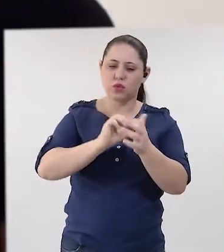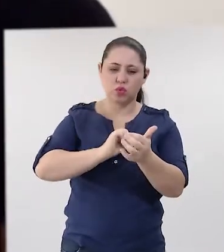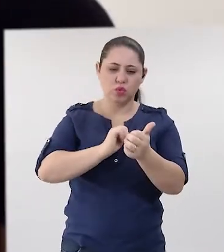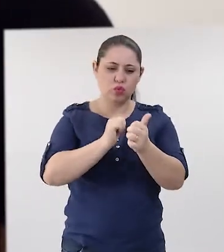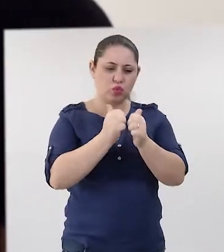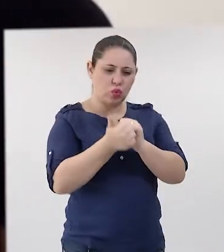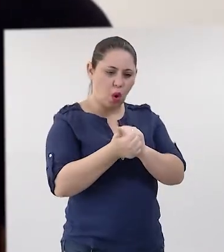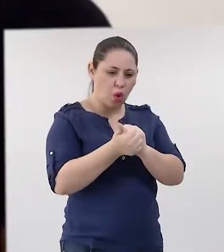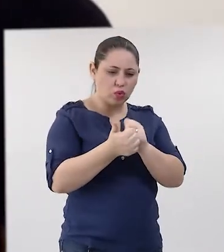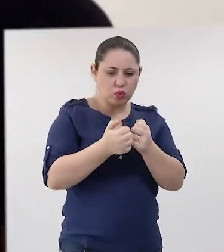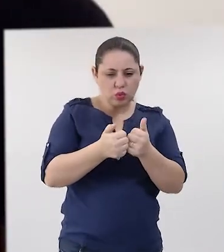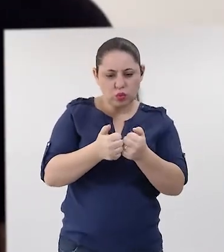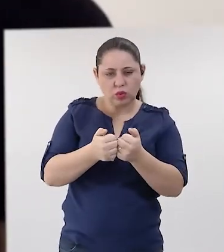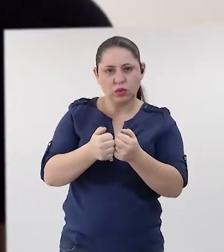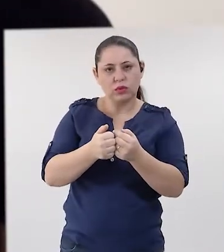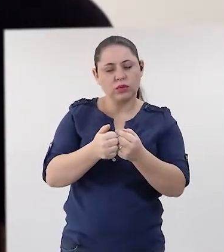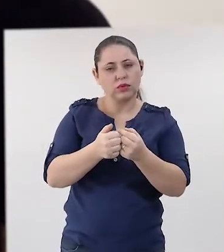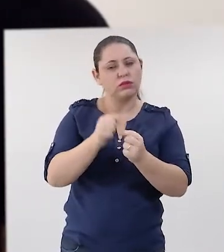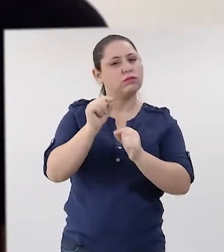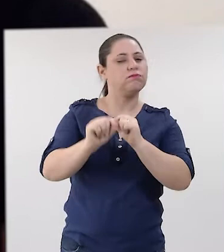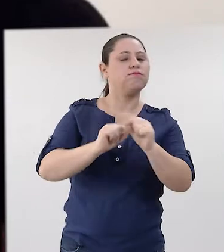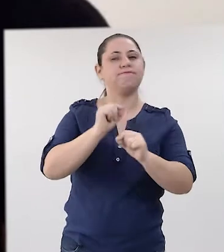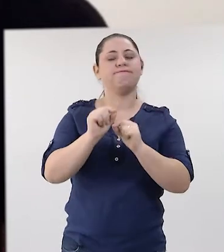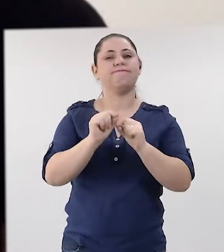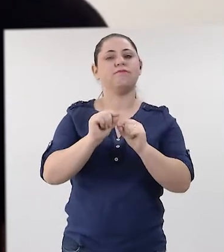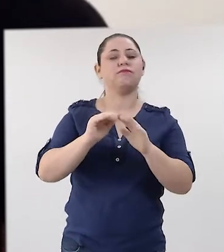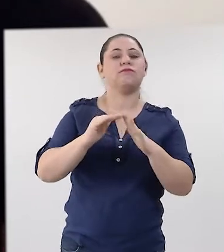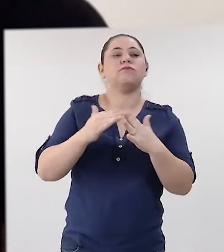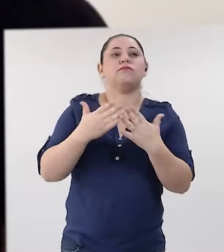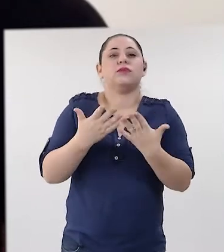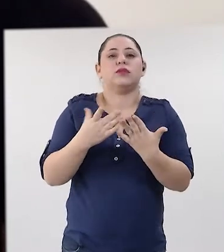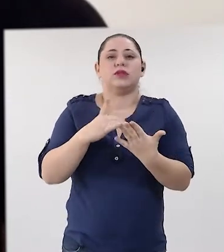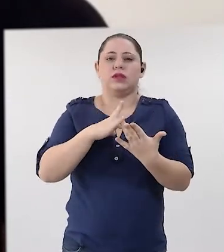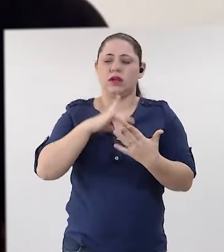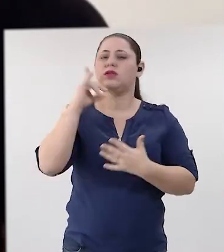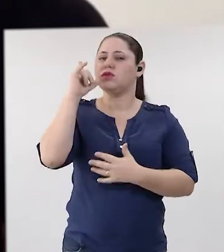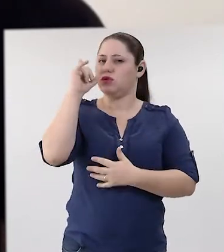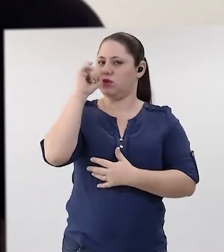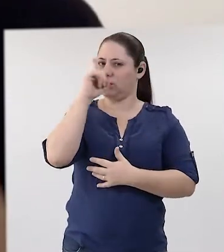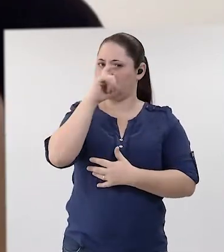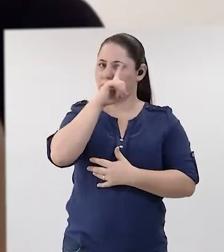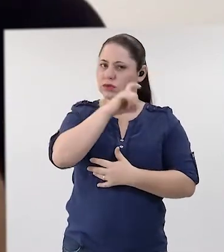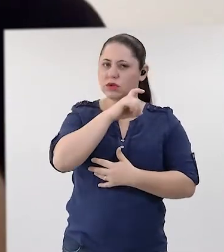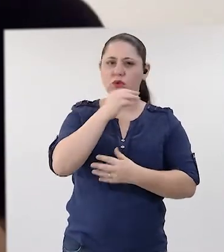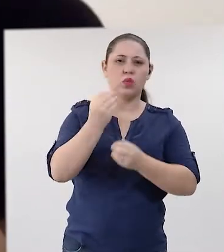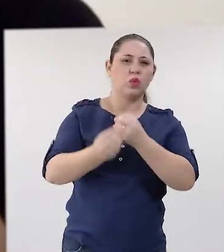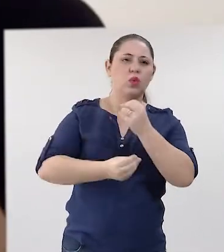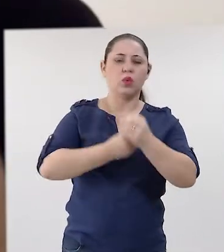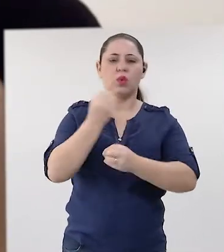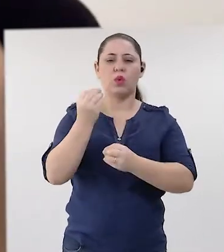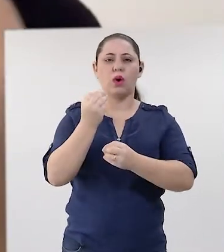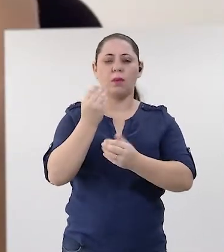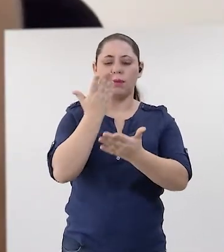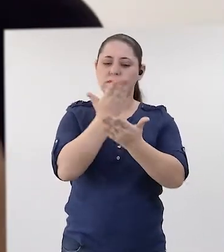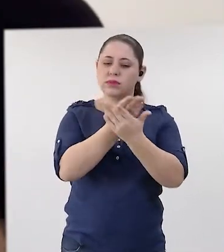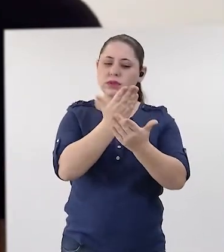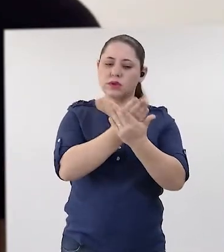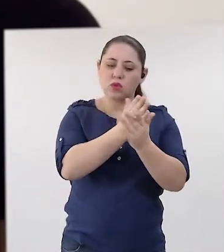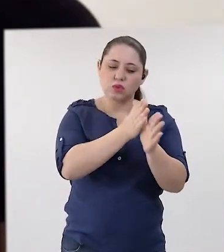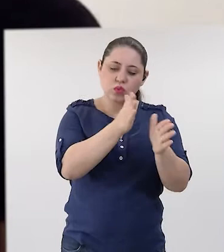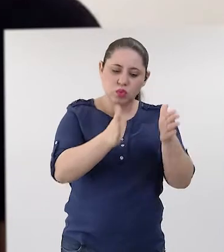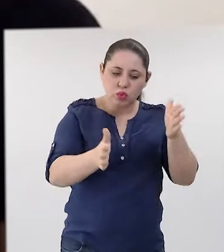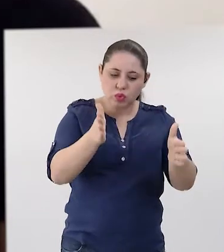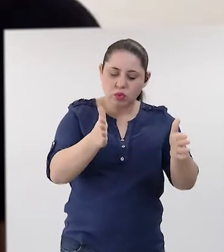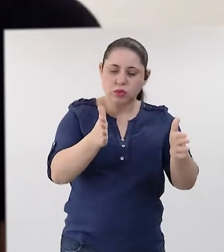queriam fazer um jogo, né, diretamente um jogo, daí tem uma dificuldade, a parte de um período